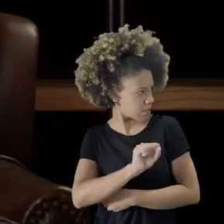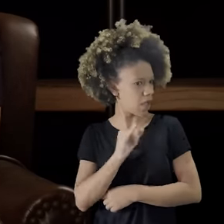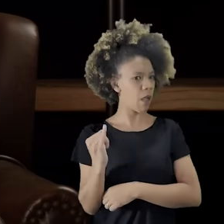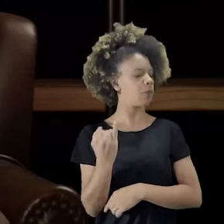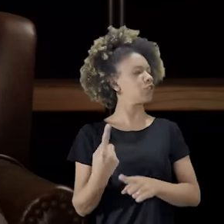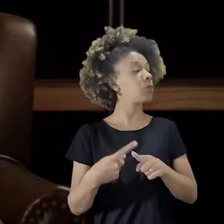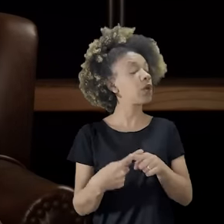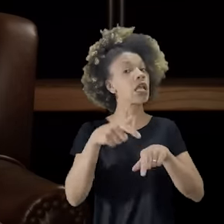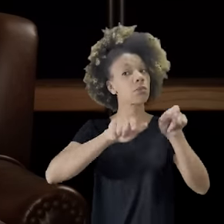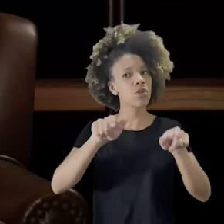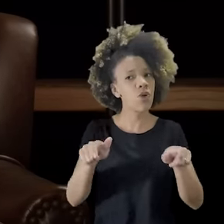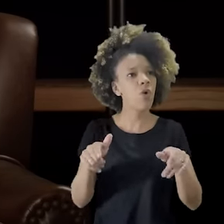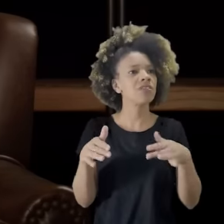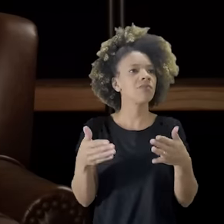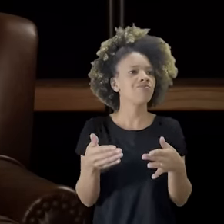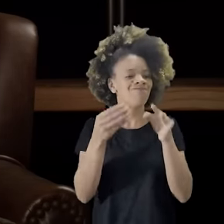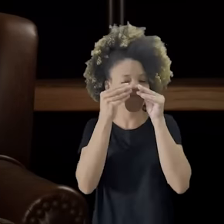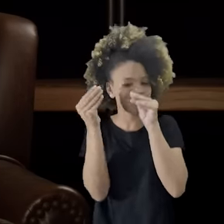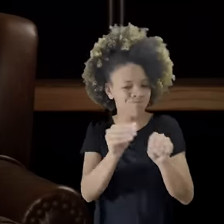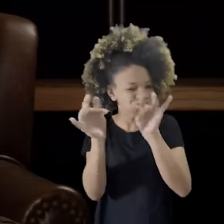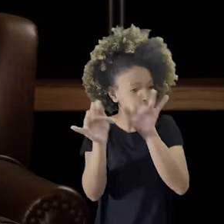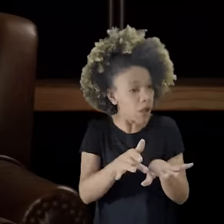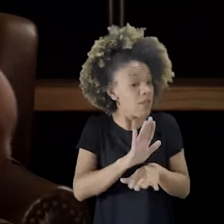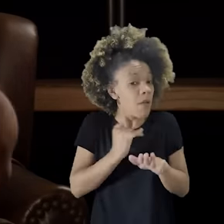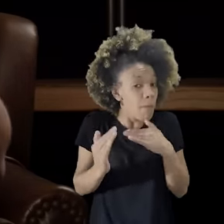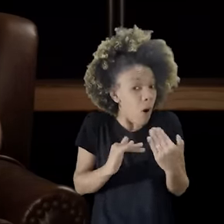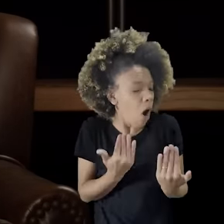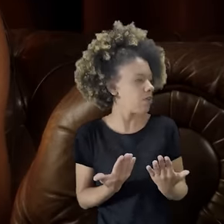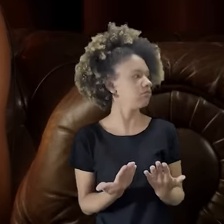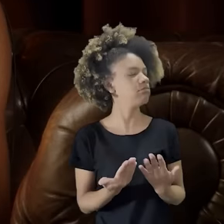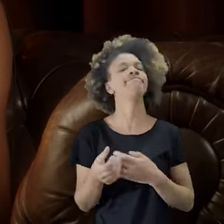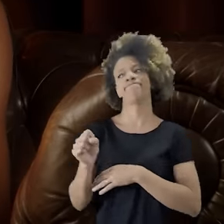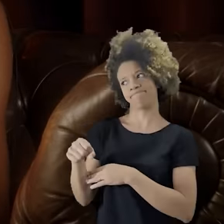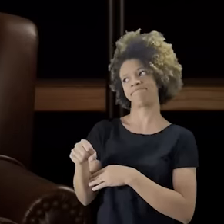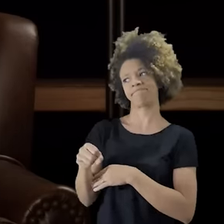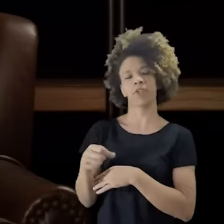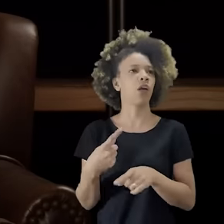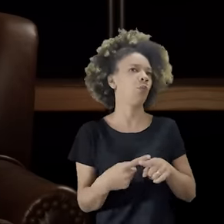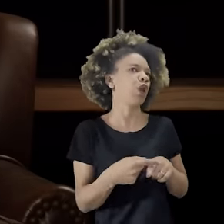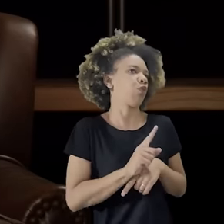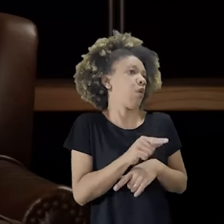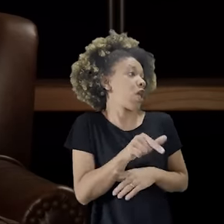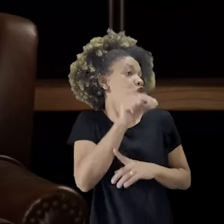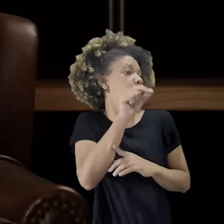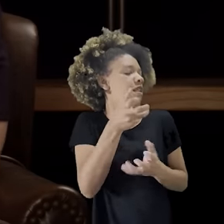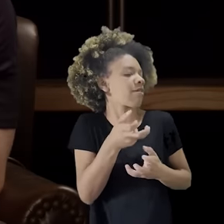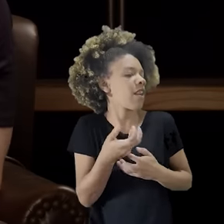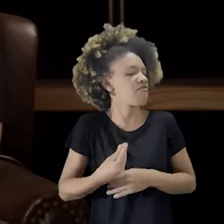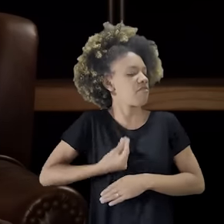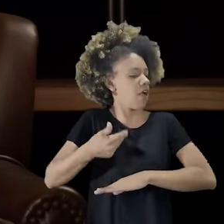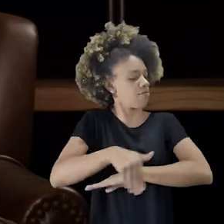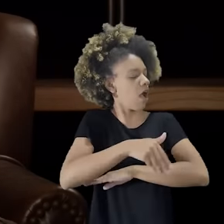porque tem muita gente que vai para o submundo e acaba morrendo nessa situação não é exatamente porque não é uma escolha você querer viver